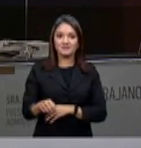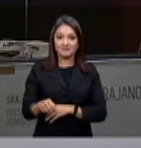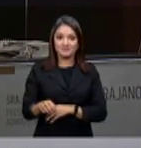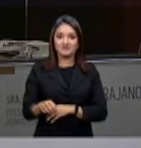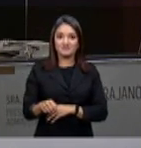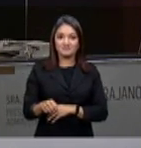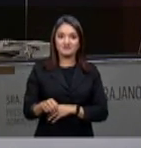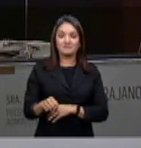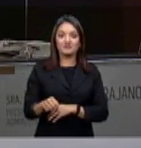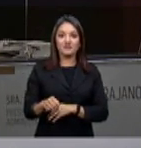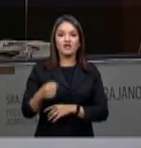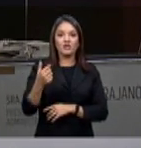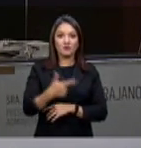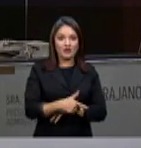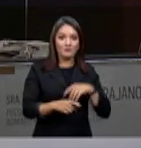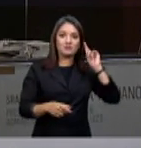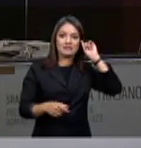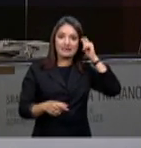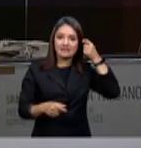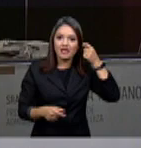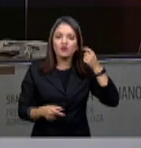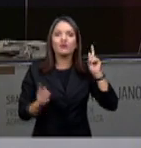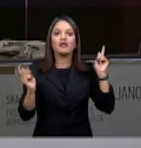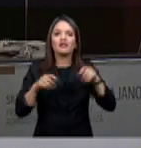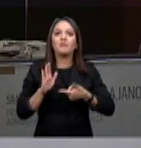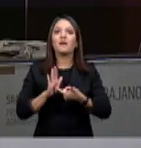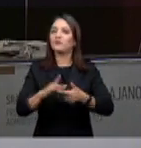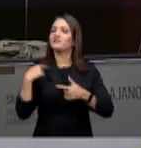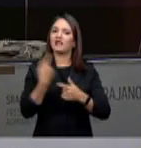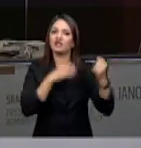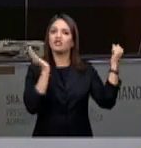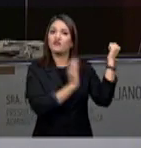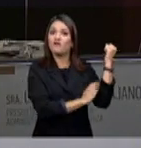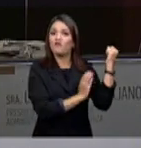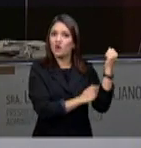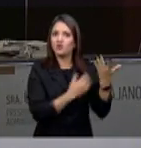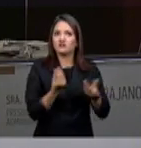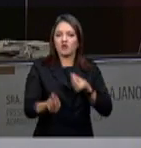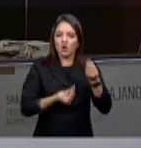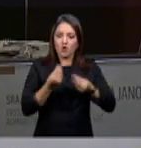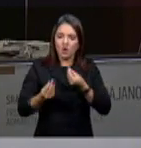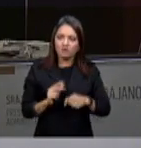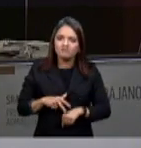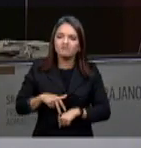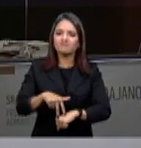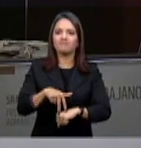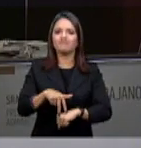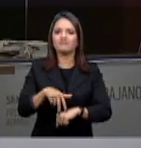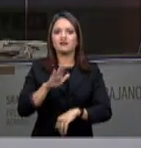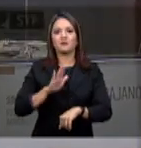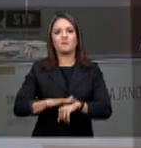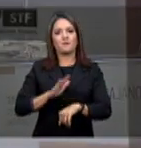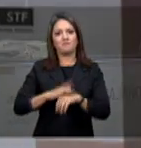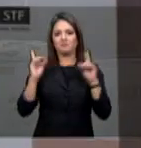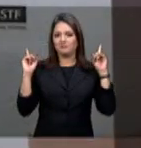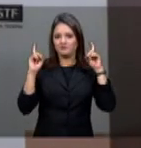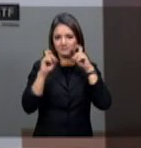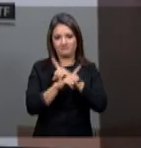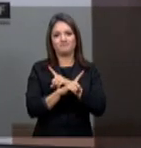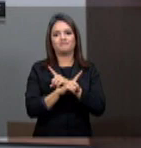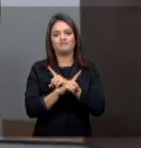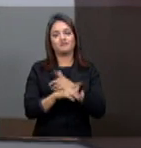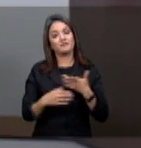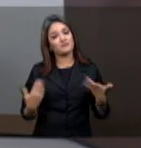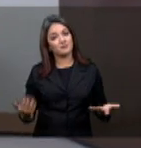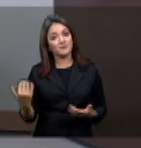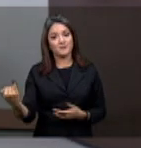pode ir para os negros a gente pode mostrar nossa força EA Nossa resiliência no momento tão difícil então